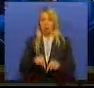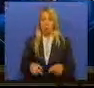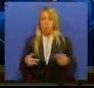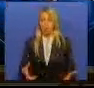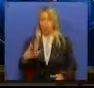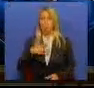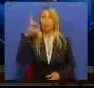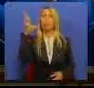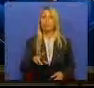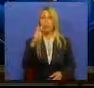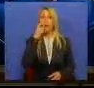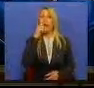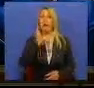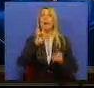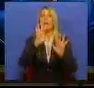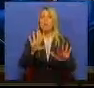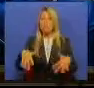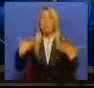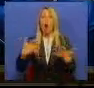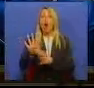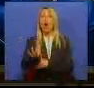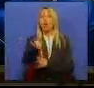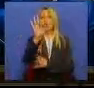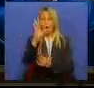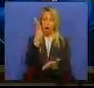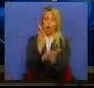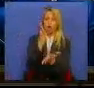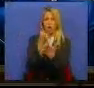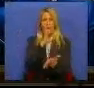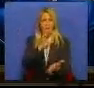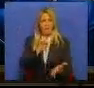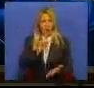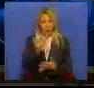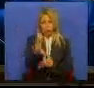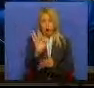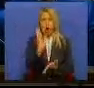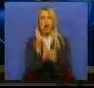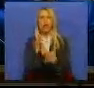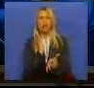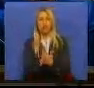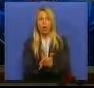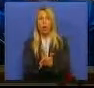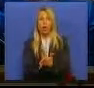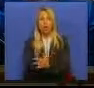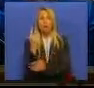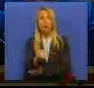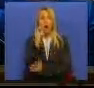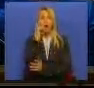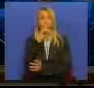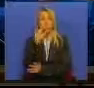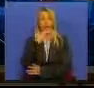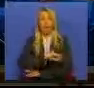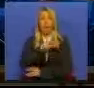em Portugal, quem pode escolher a escola dos filhos são apenas aqueles que têm rendimentos